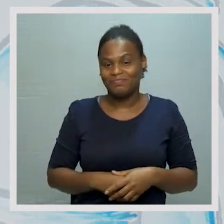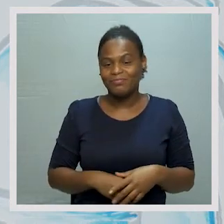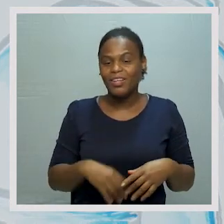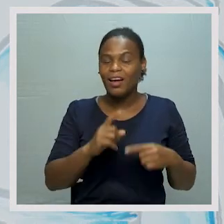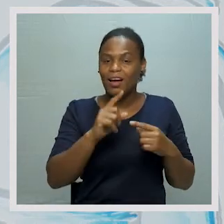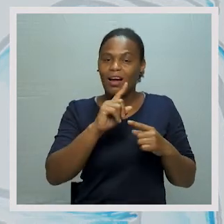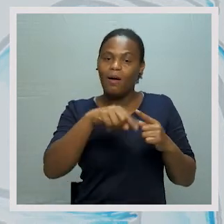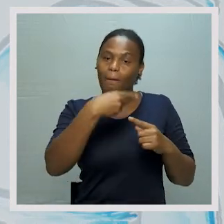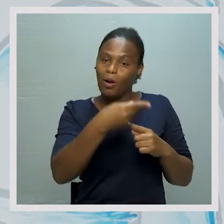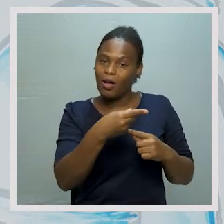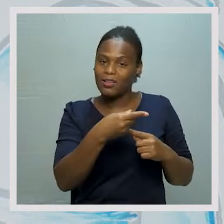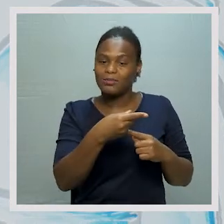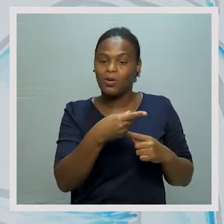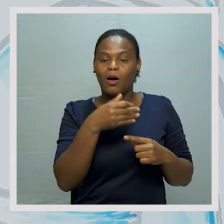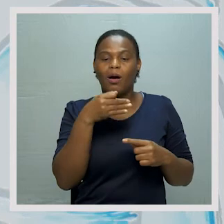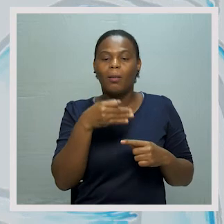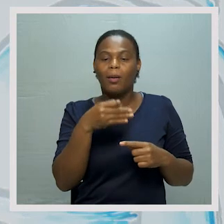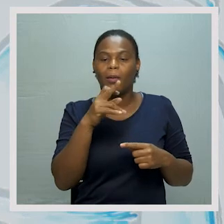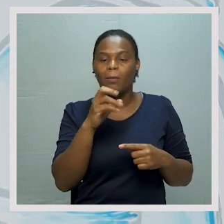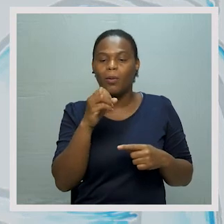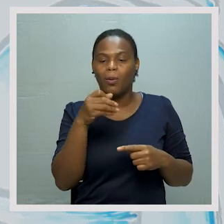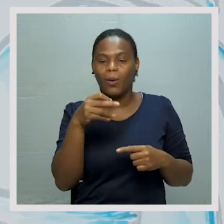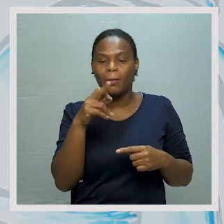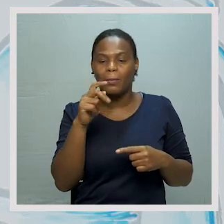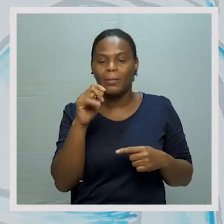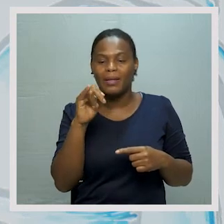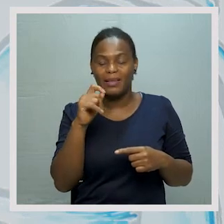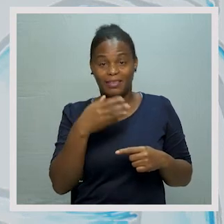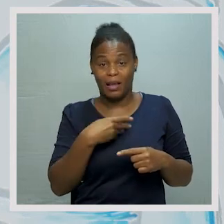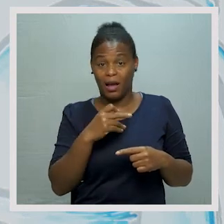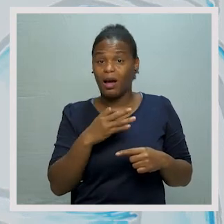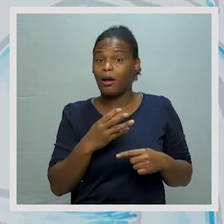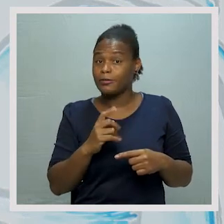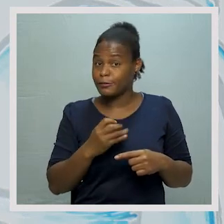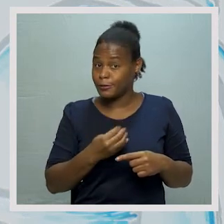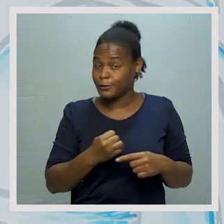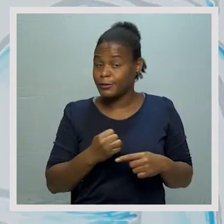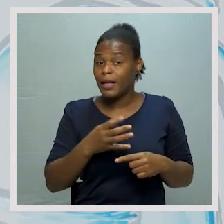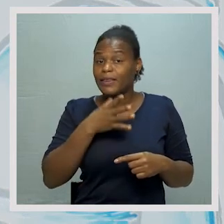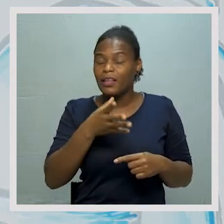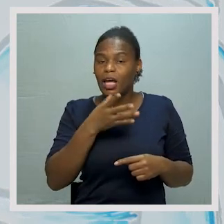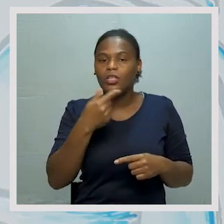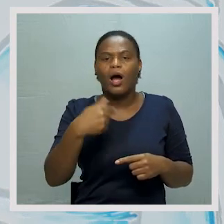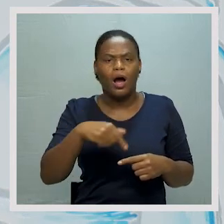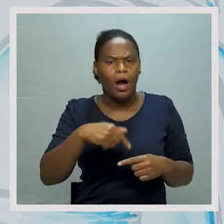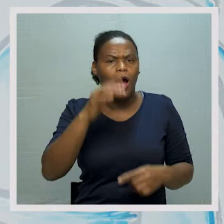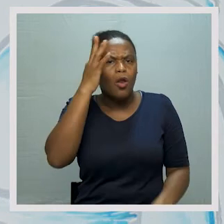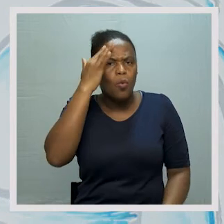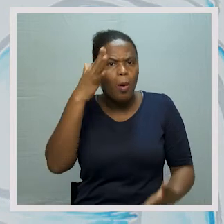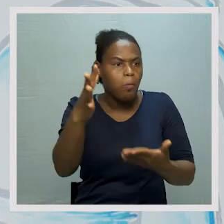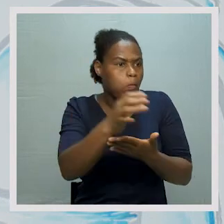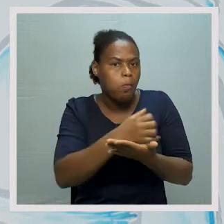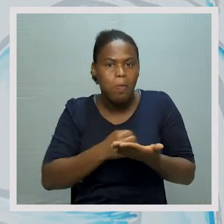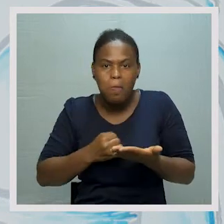A próxima propriedade nos fala da existência do elemento absorvente. Quem é o